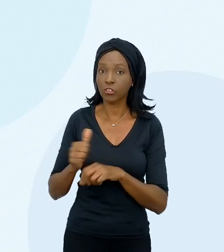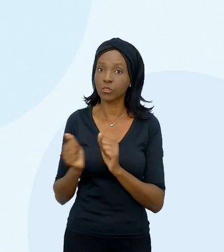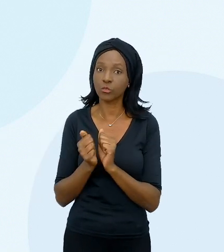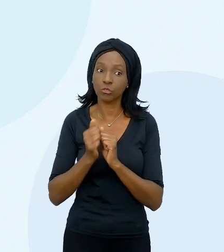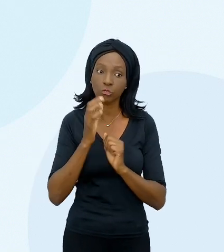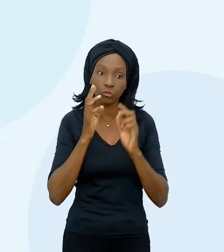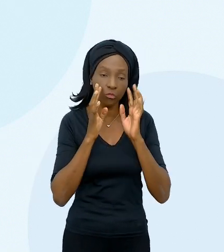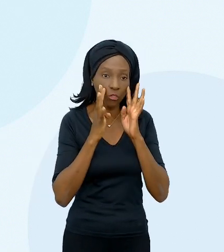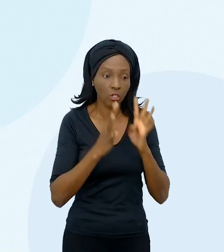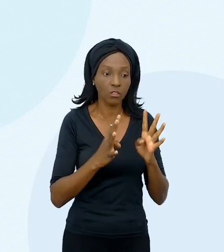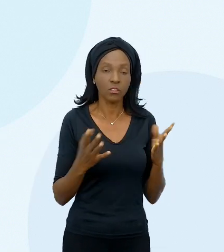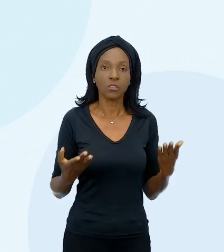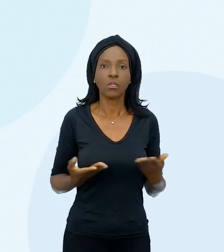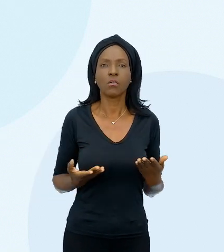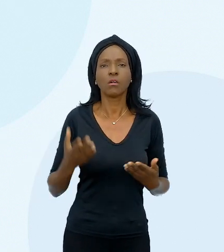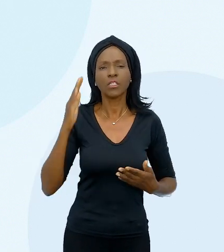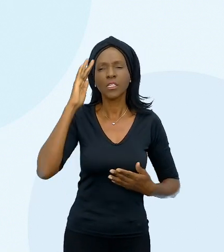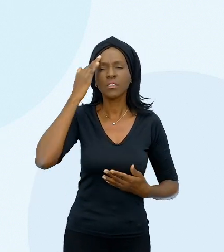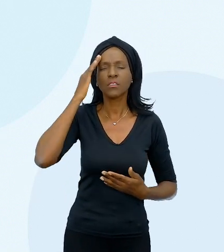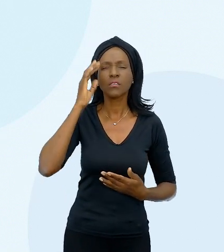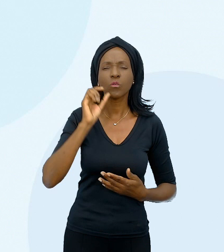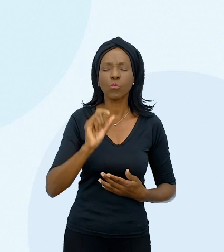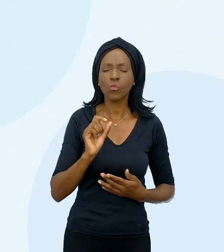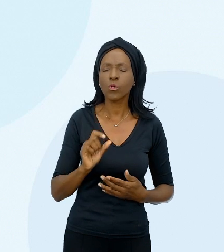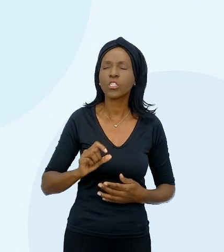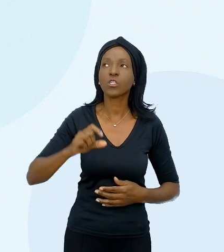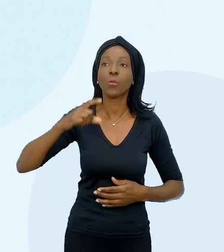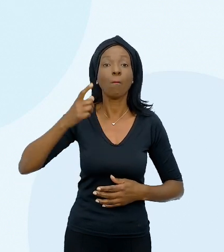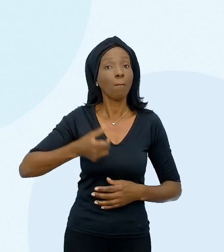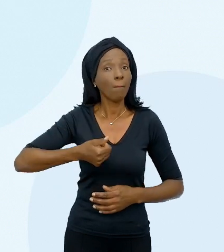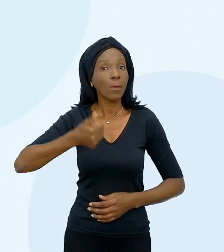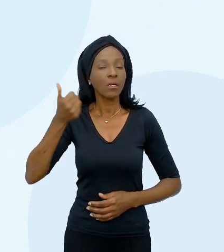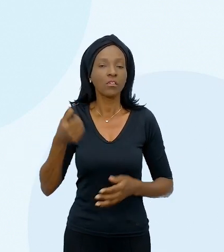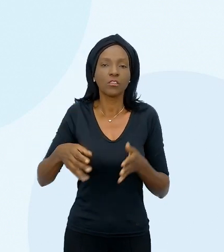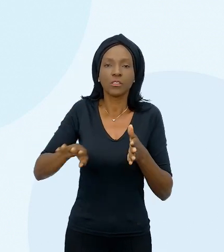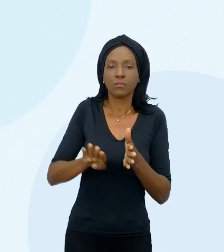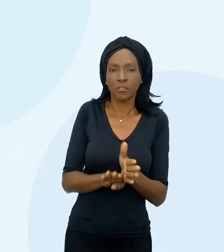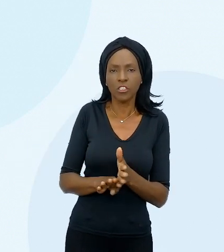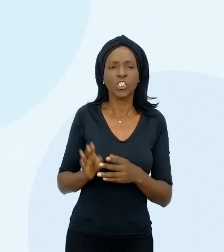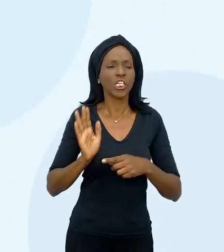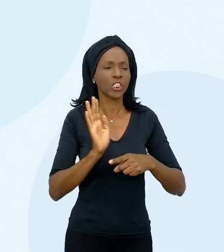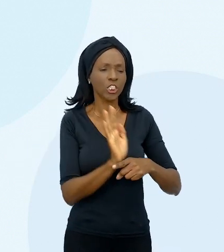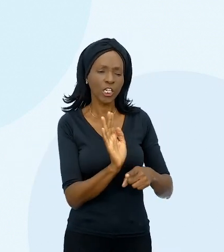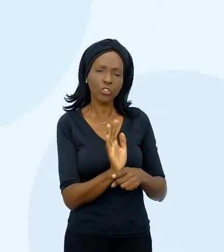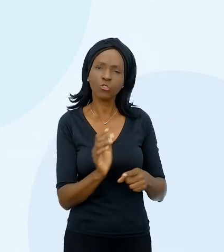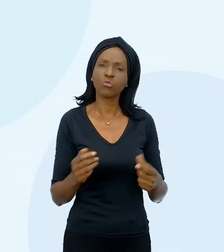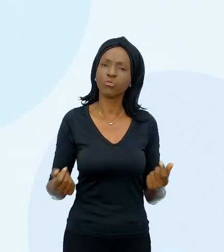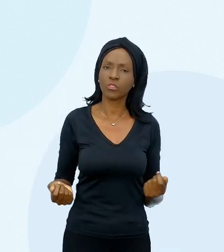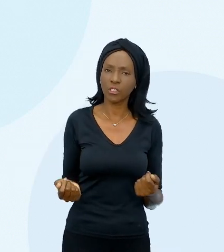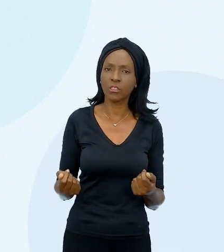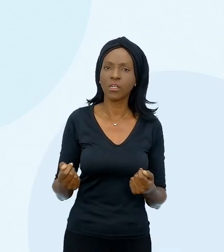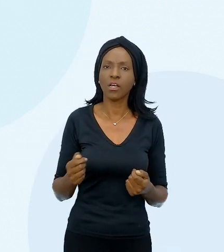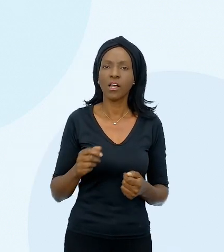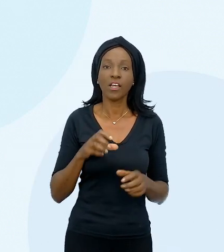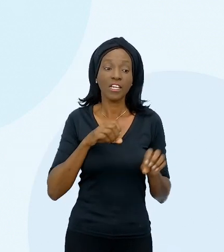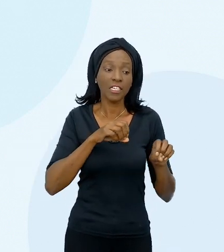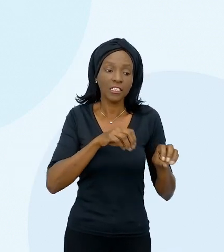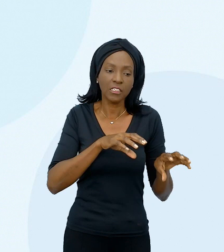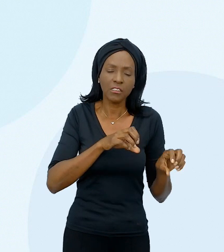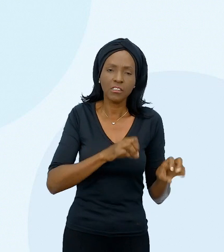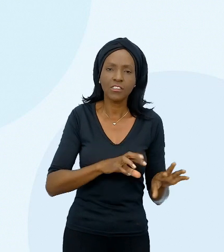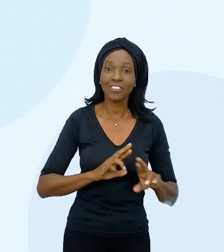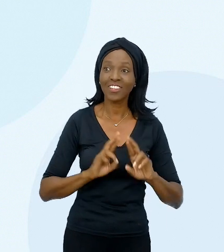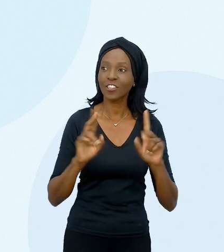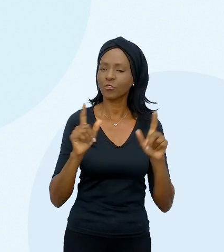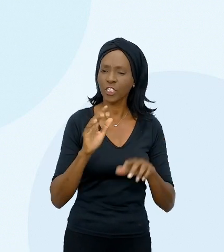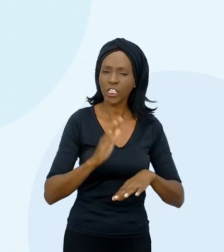acompanhando, possam compreender um pouco mais dessa metodologia que possibilita aí uma aula bem diferente, professora Jaqueline.